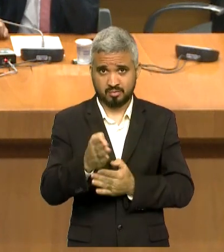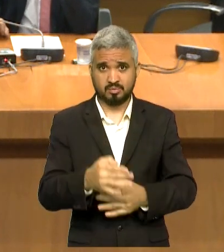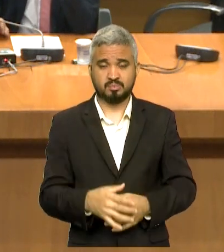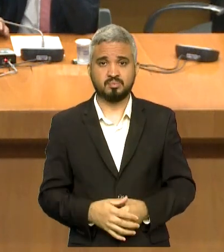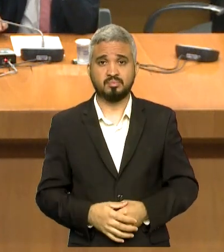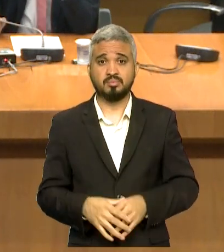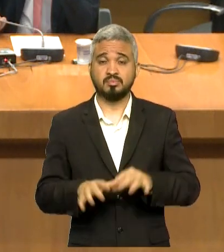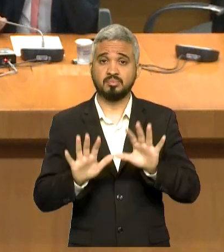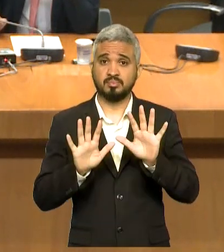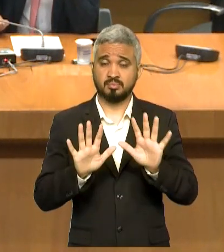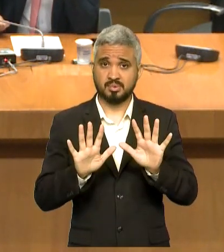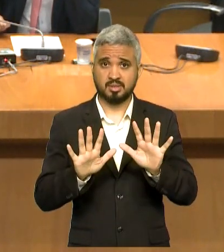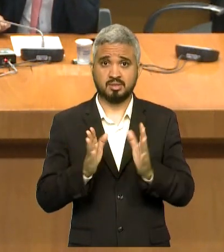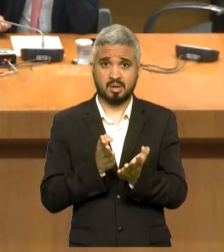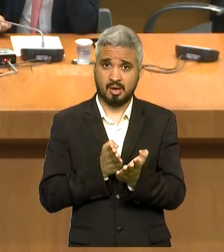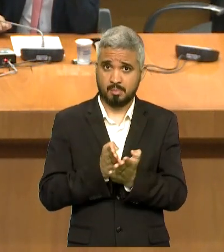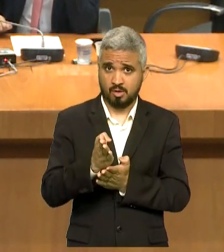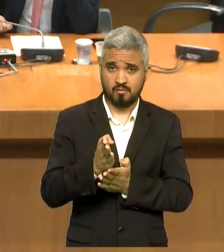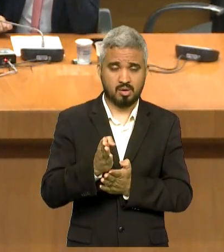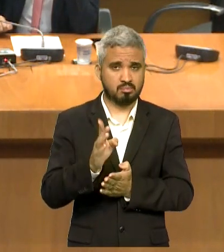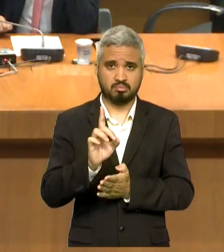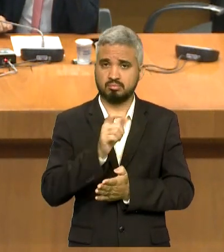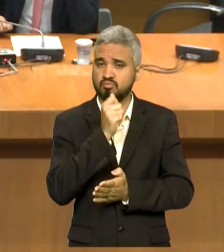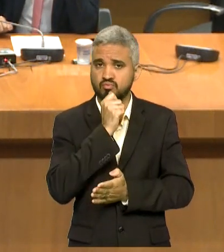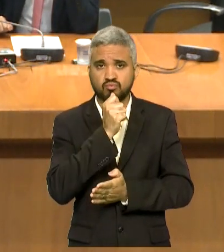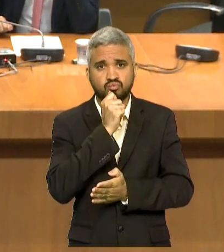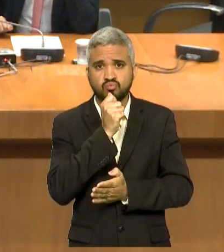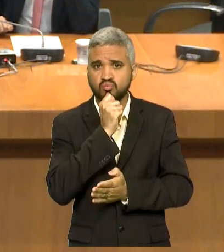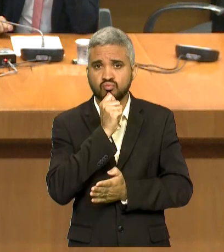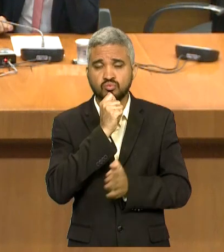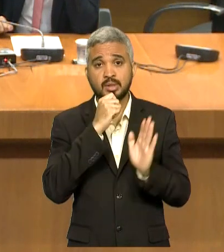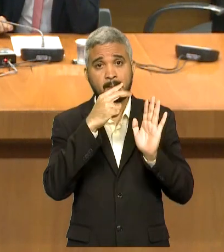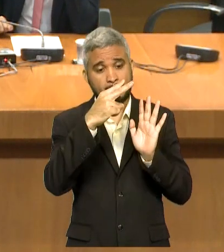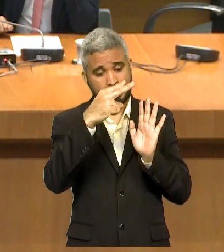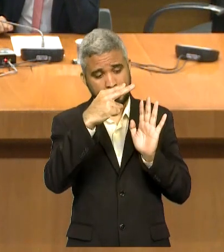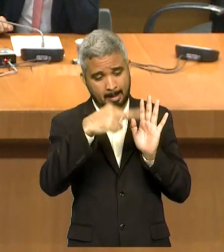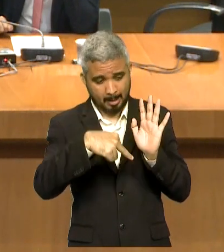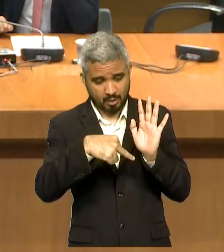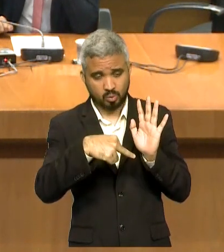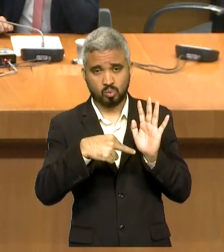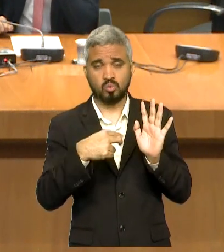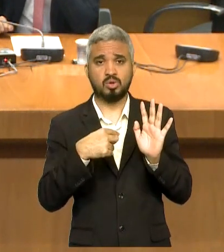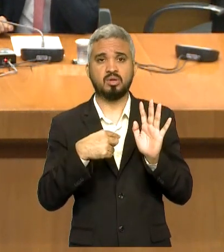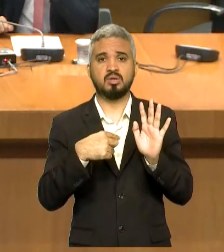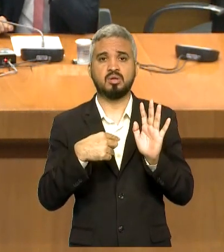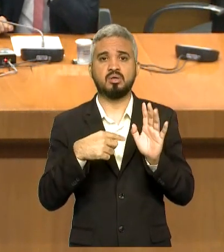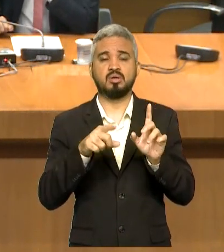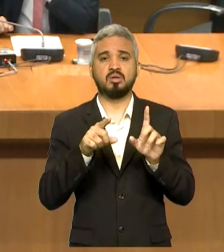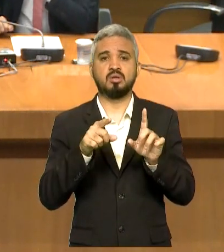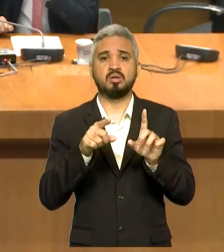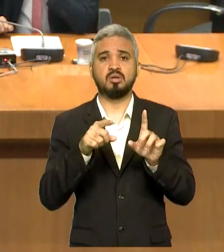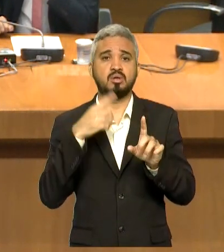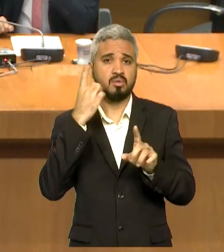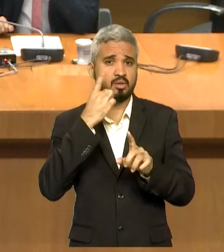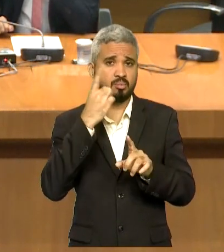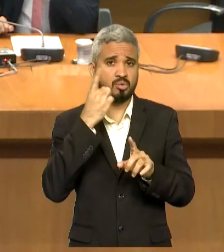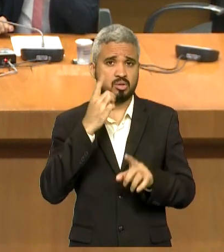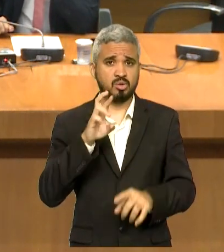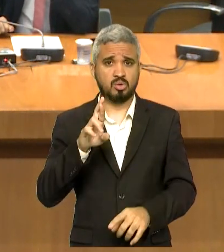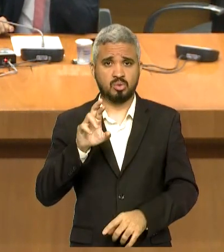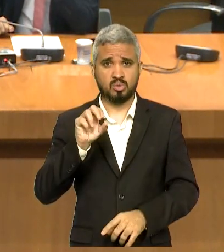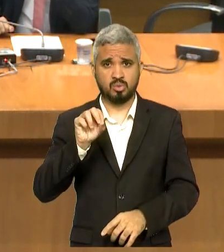fato, não houve a aprovação, houve a leitura e houve um pedido de retificação por parte do deputado Rodrigo